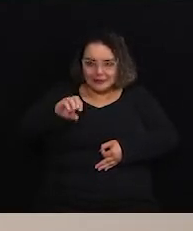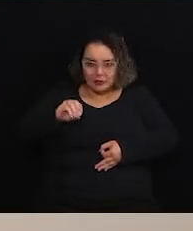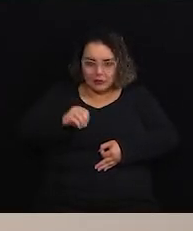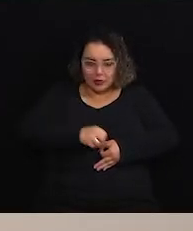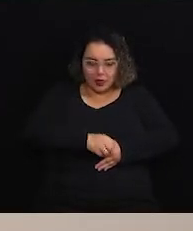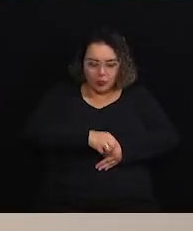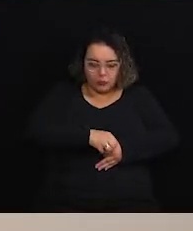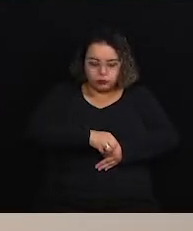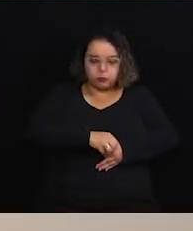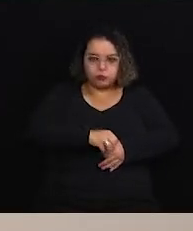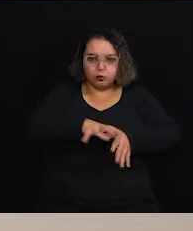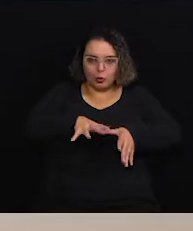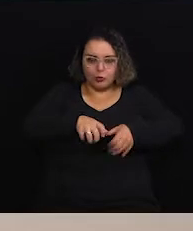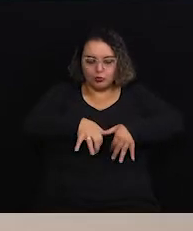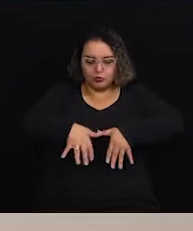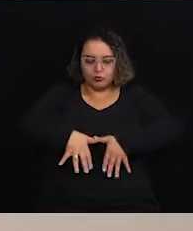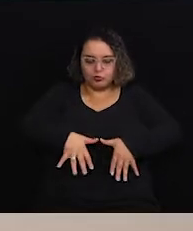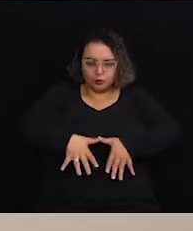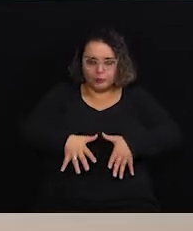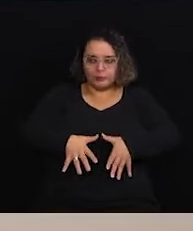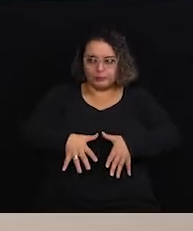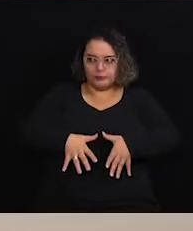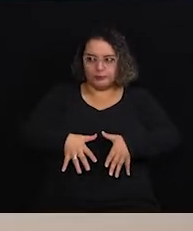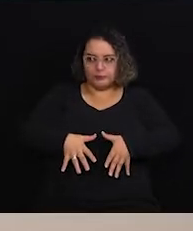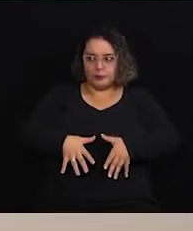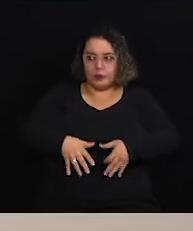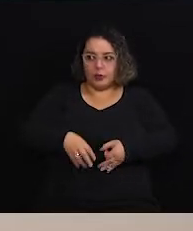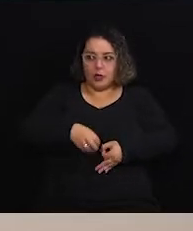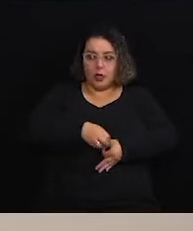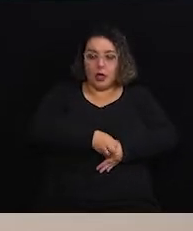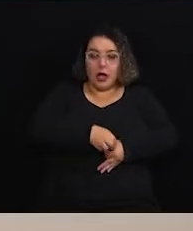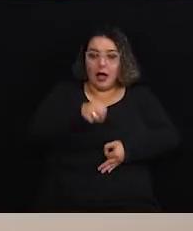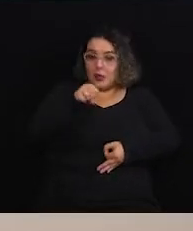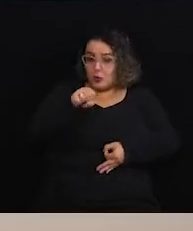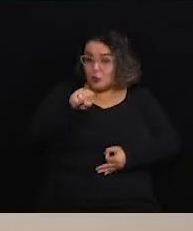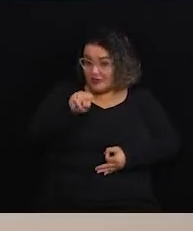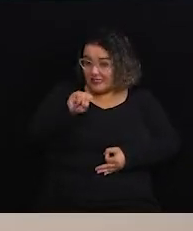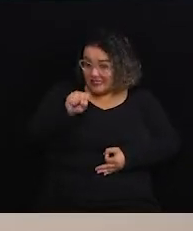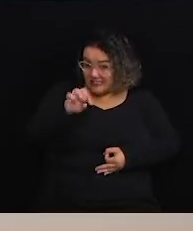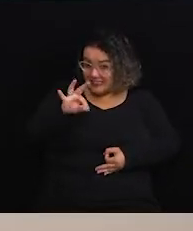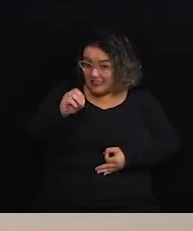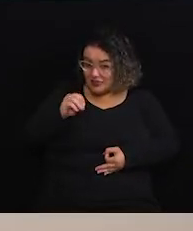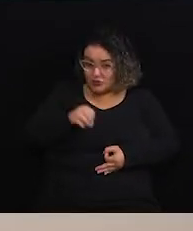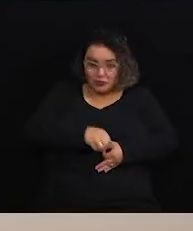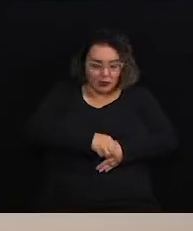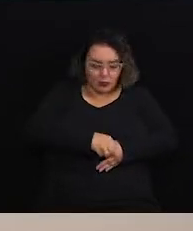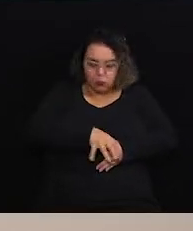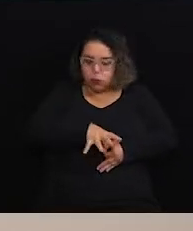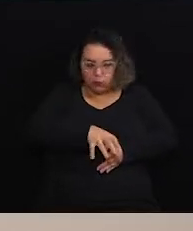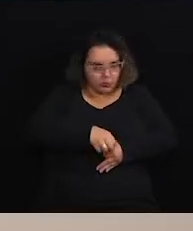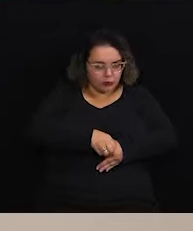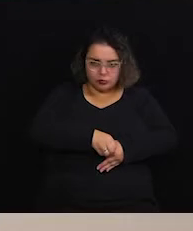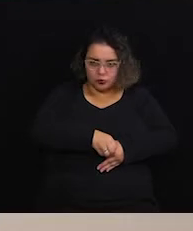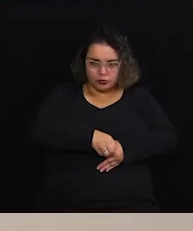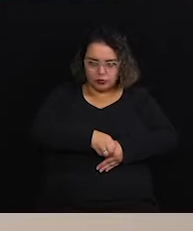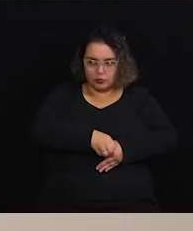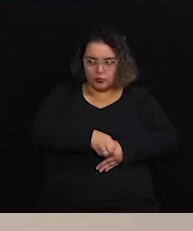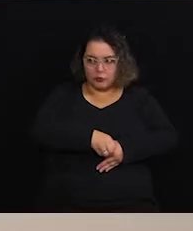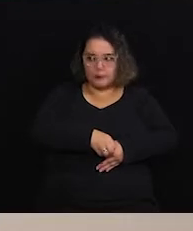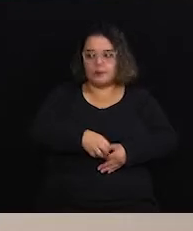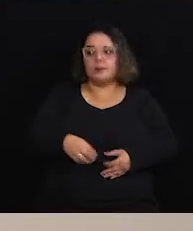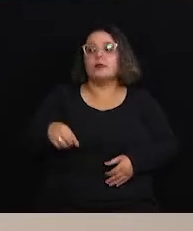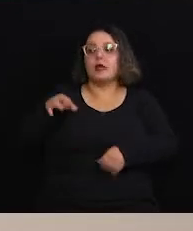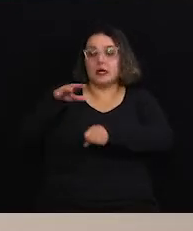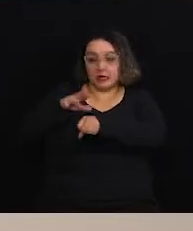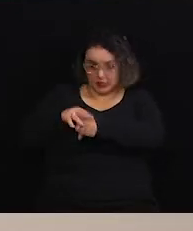vezes, por exemplo, na ovulação, esse cisto não rompe, então forma um cisto que a gente chama fisiológico. E por conta da endometriose,